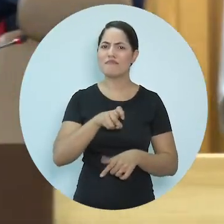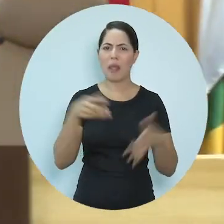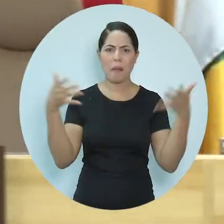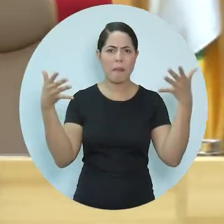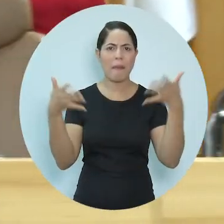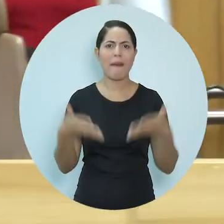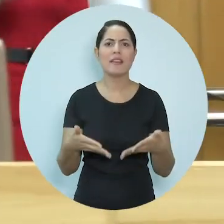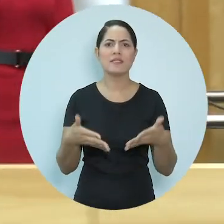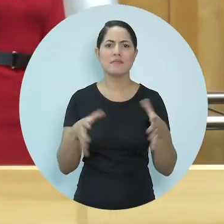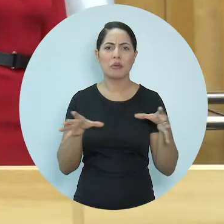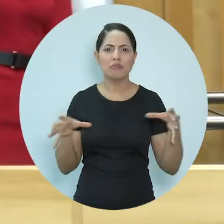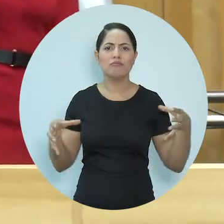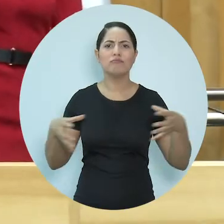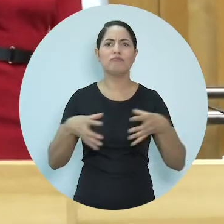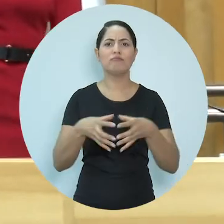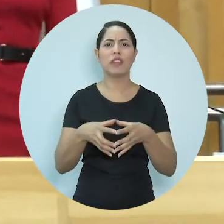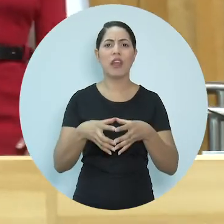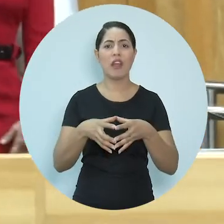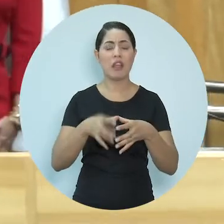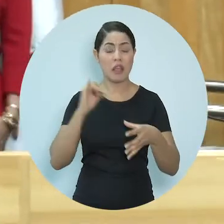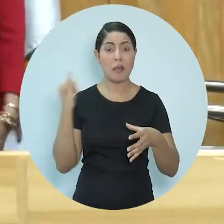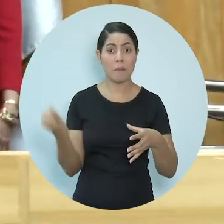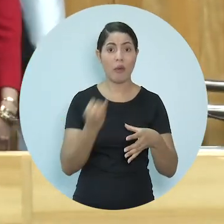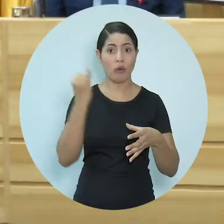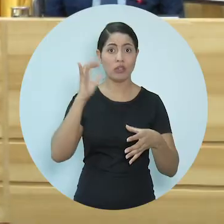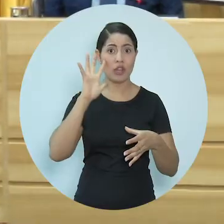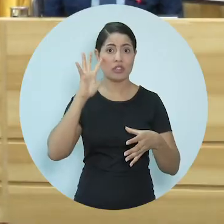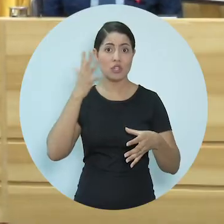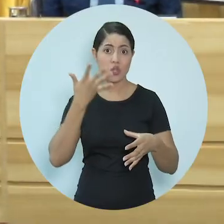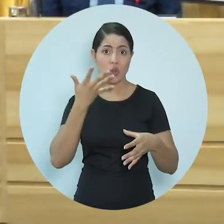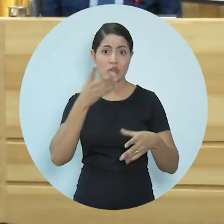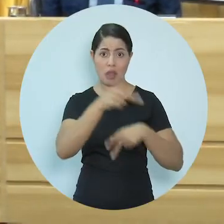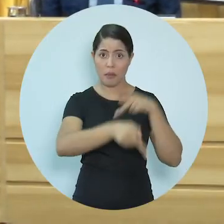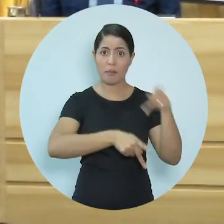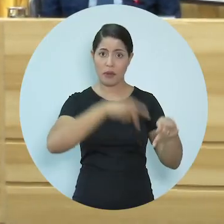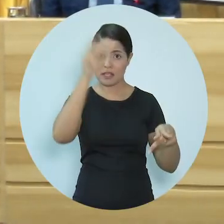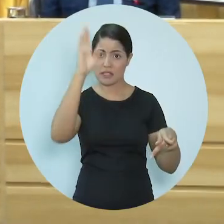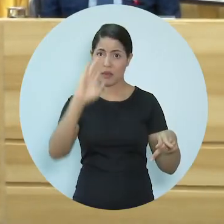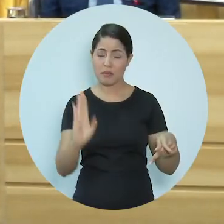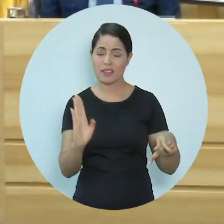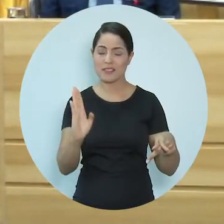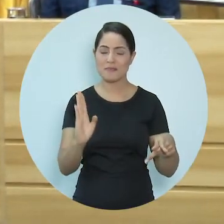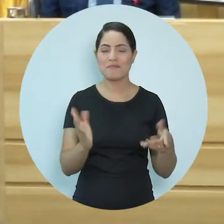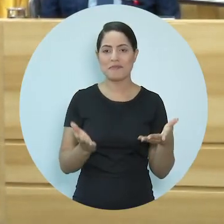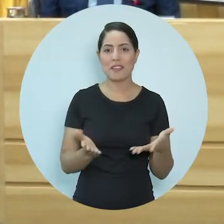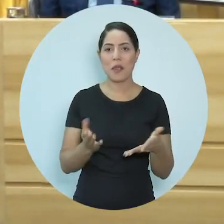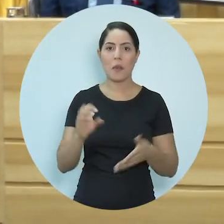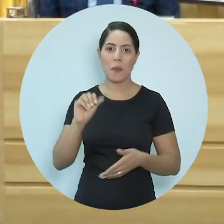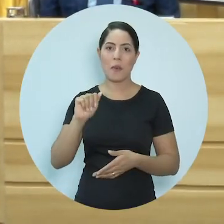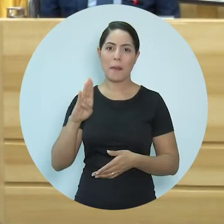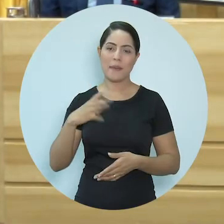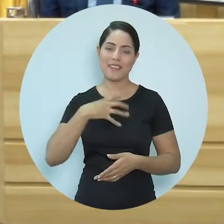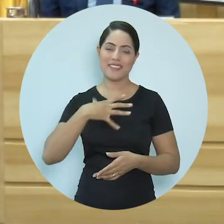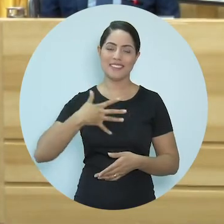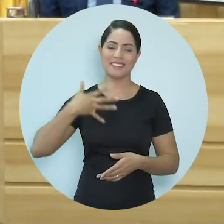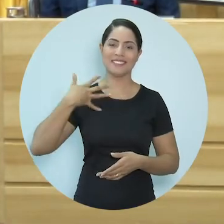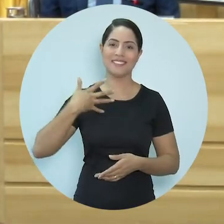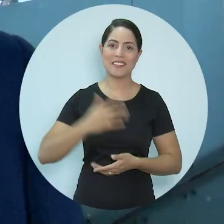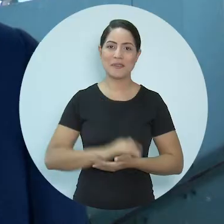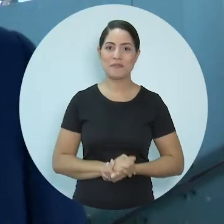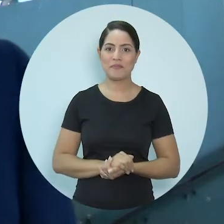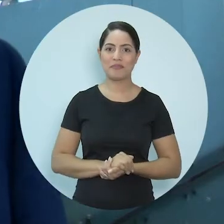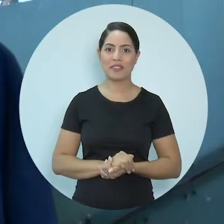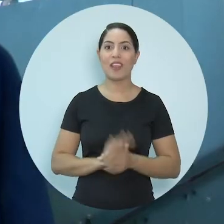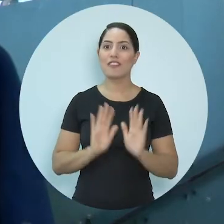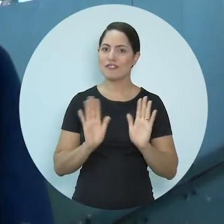colegiado onde grandes decisões são tomadas em favor dos cidadãos brasileiros, o que honra a Ordem dos Advogados.